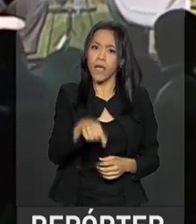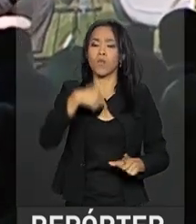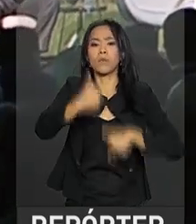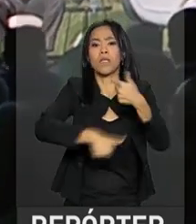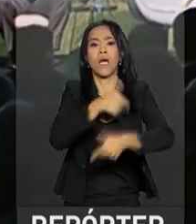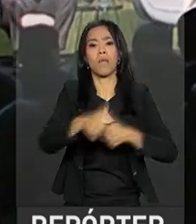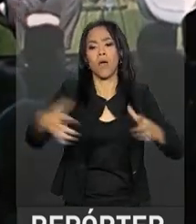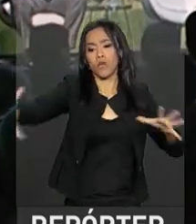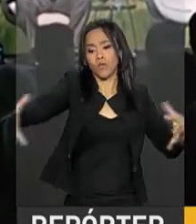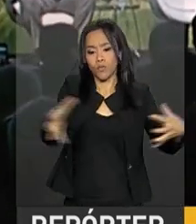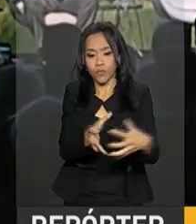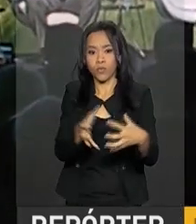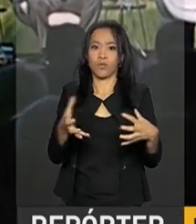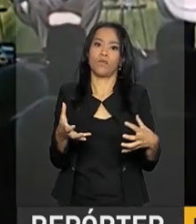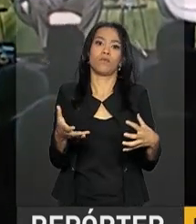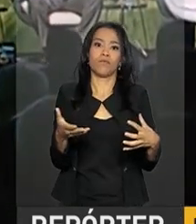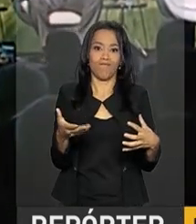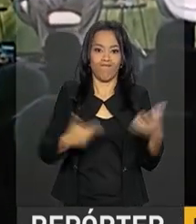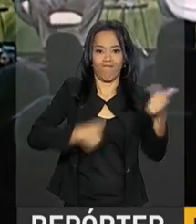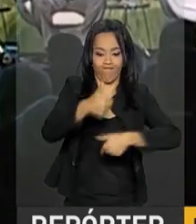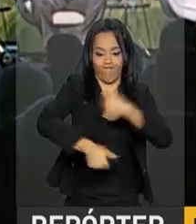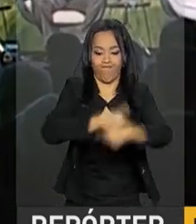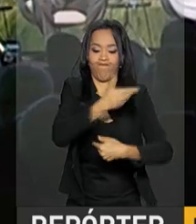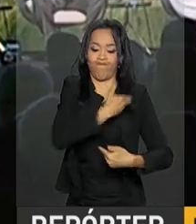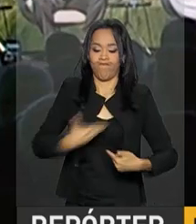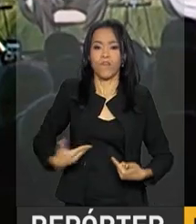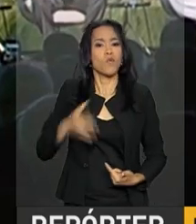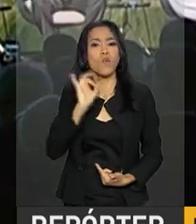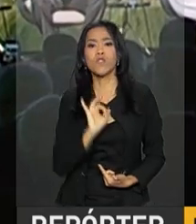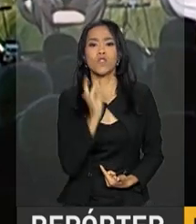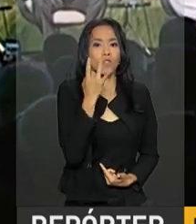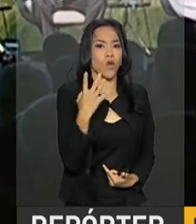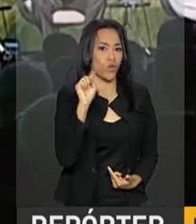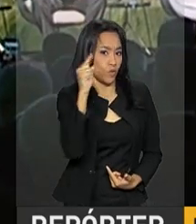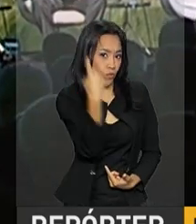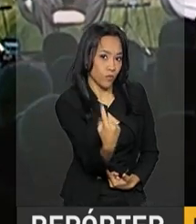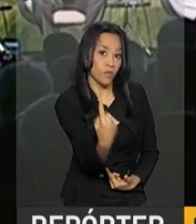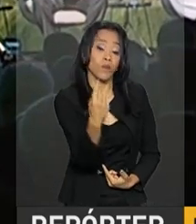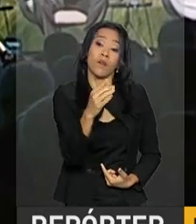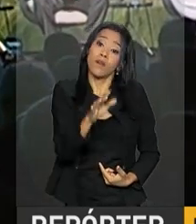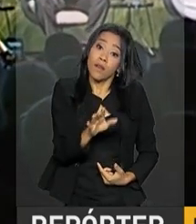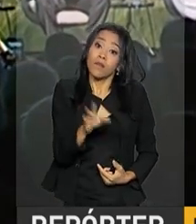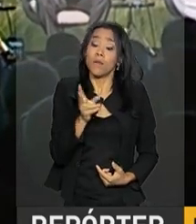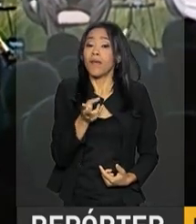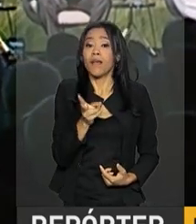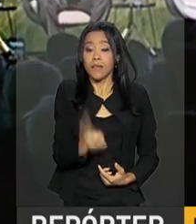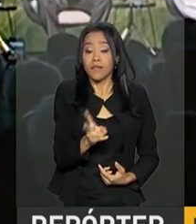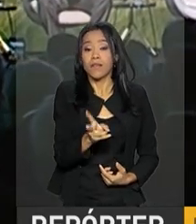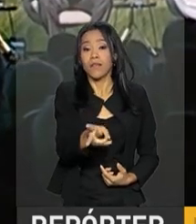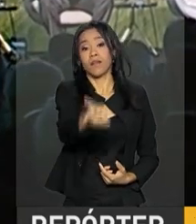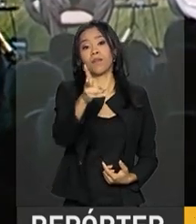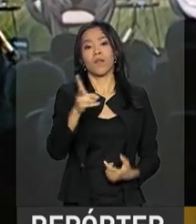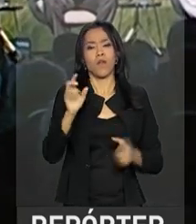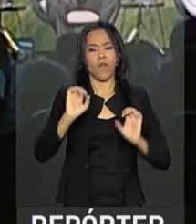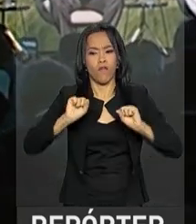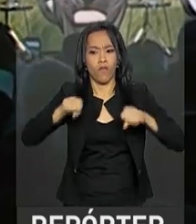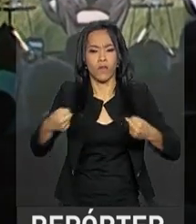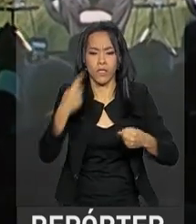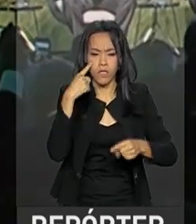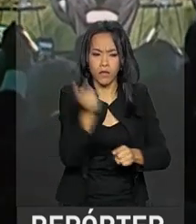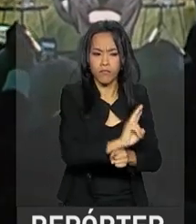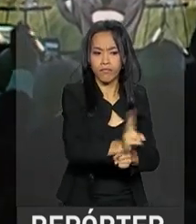produtivo e o poder público. Esta não é uma conquista trivial, pois não é simples fortalecer a vigilância e a